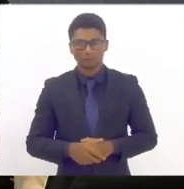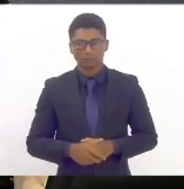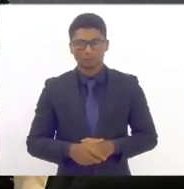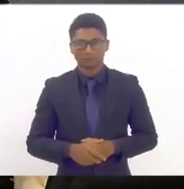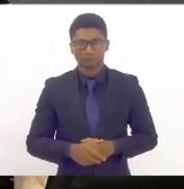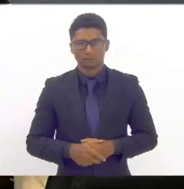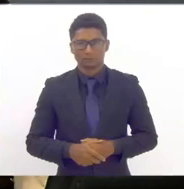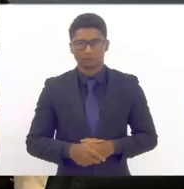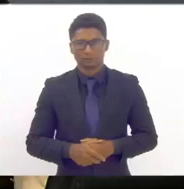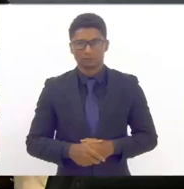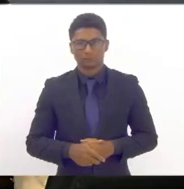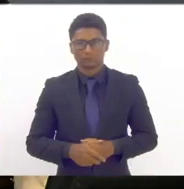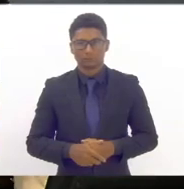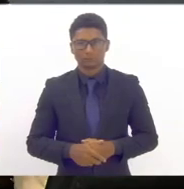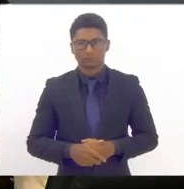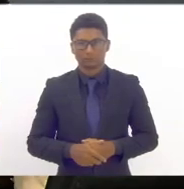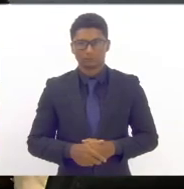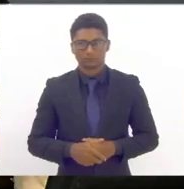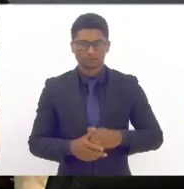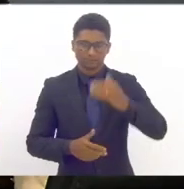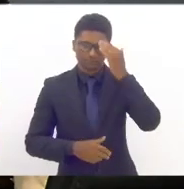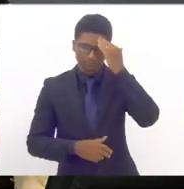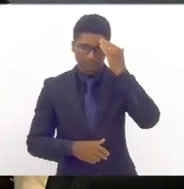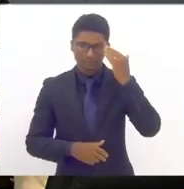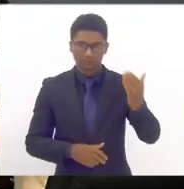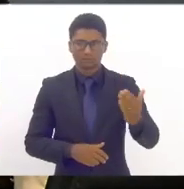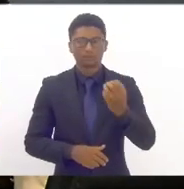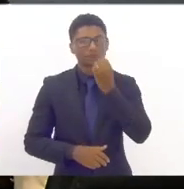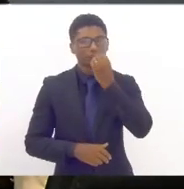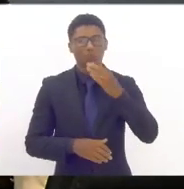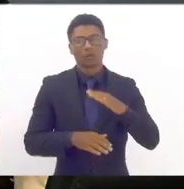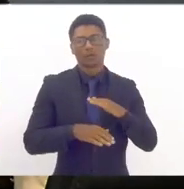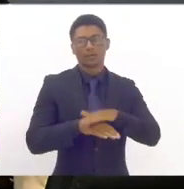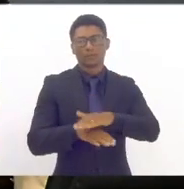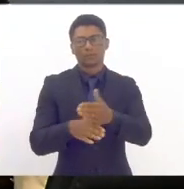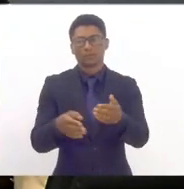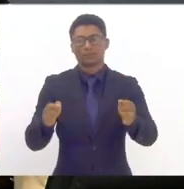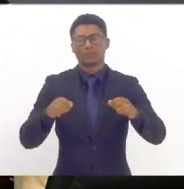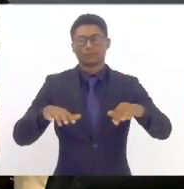Aí. Bom. Obrigada, presidente. Boa noite a todos.